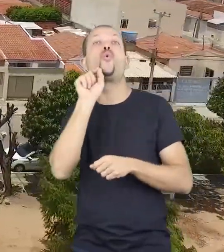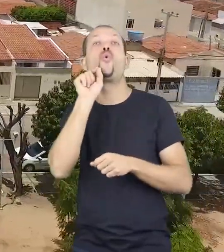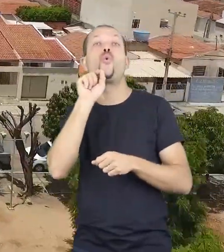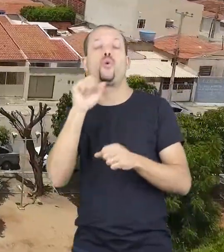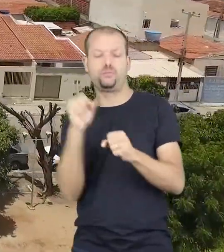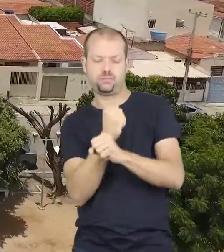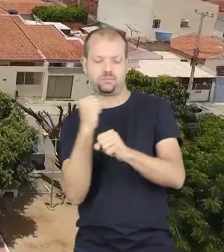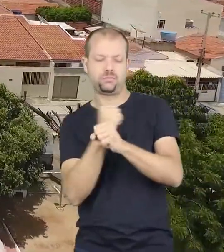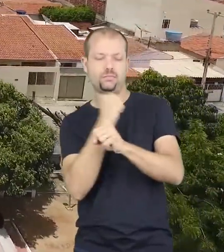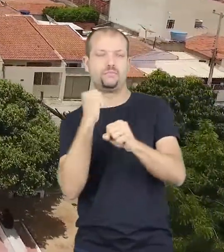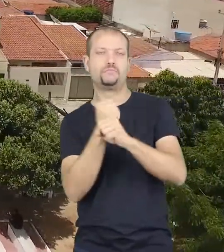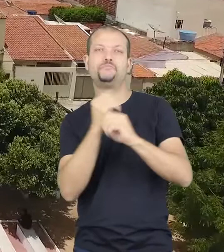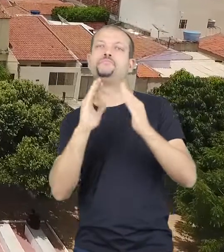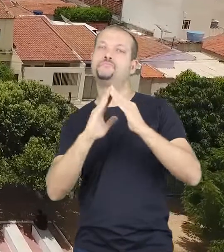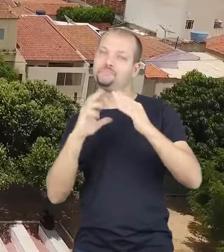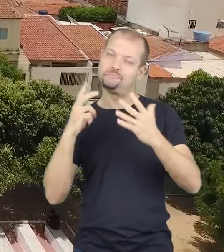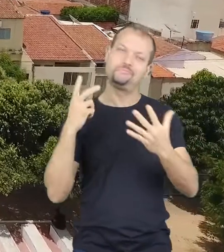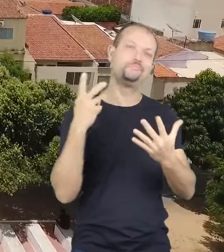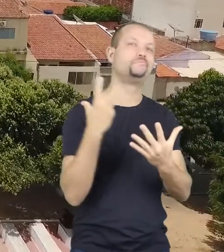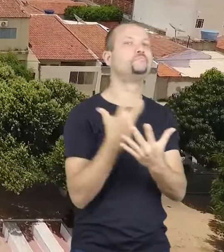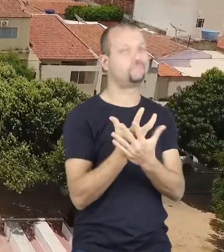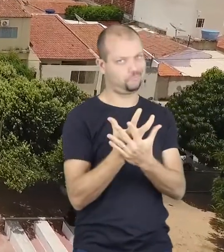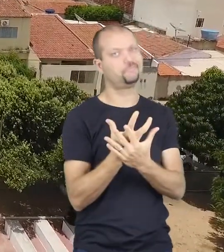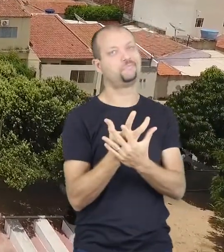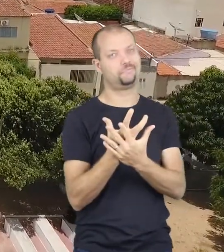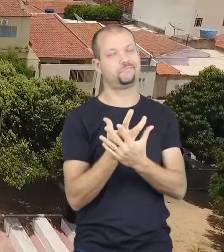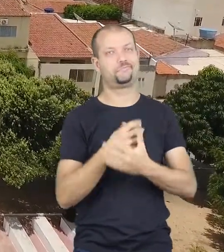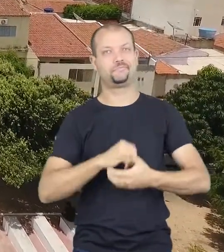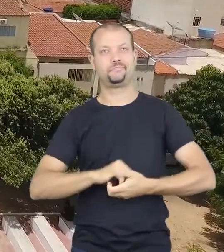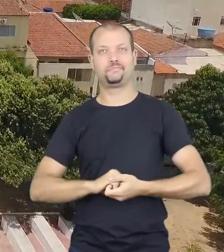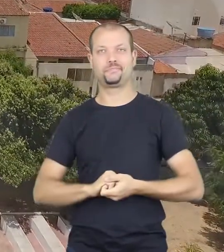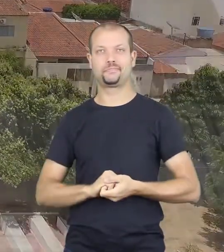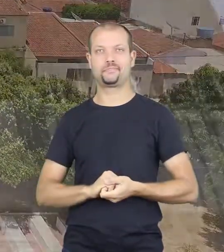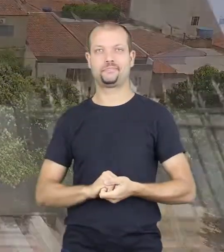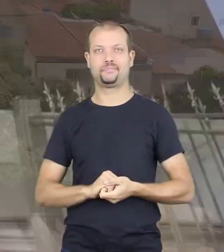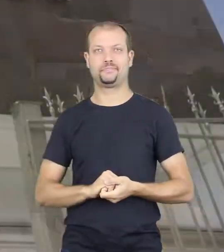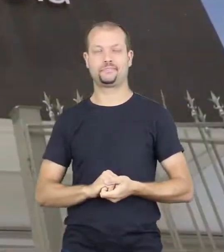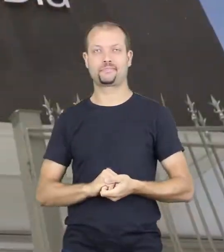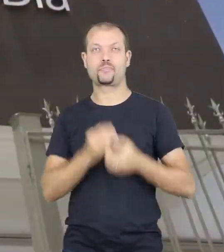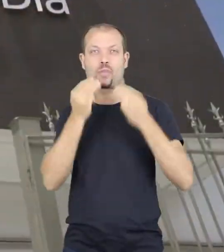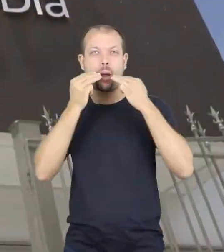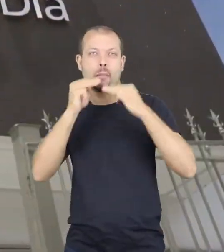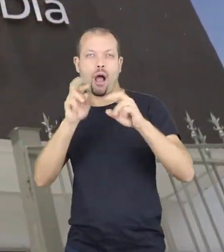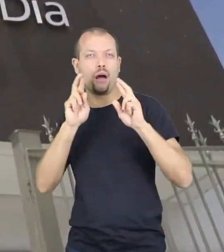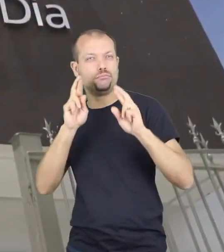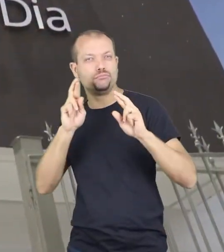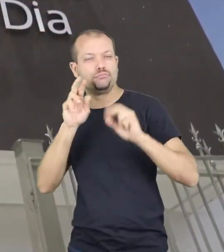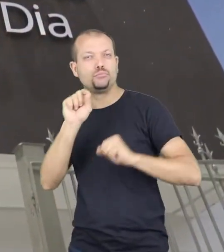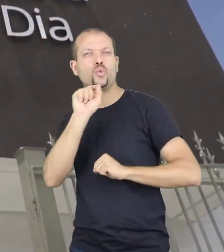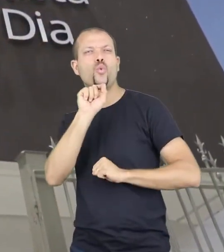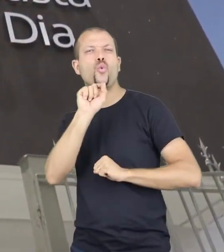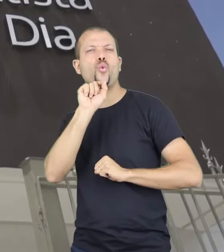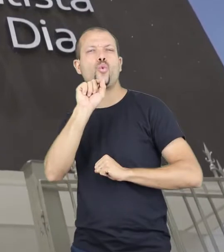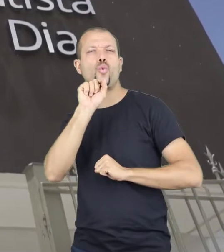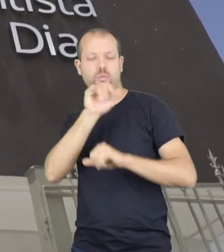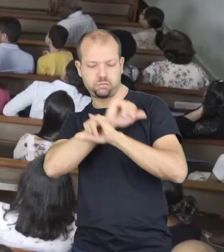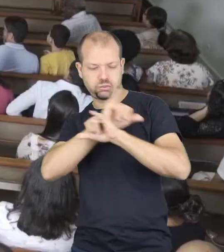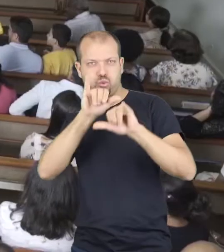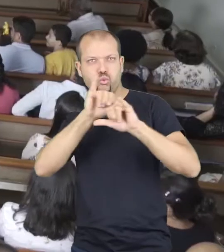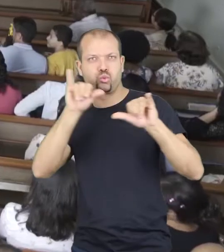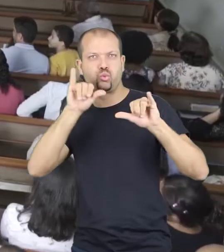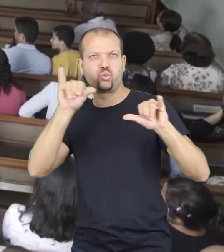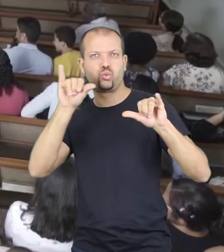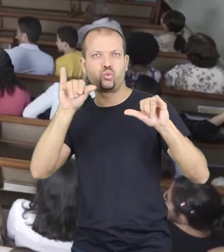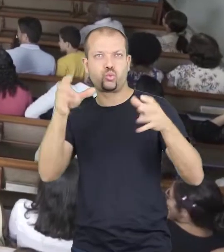conseguiram construir a linda igreja do Maria Auxiliadora. A mensagem de esperança está sendo pregada